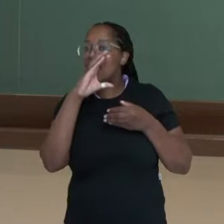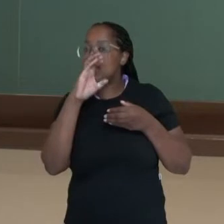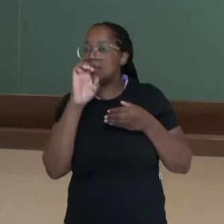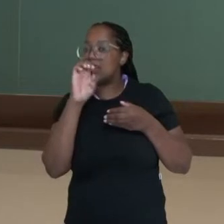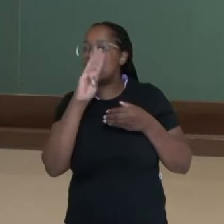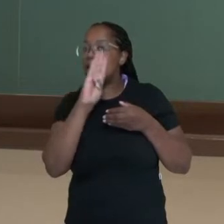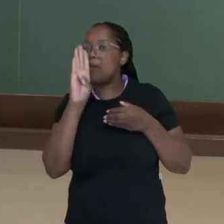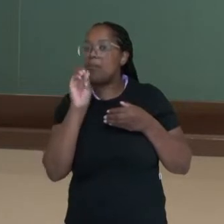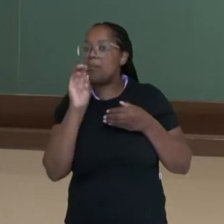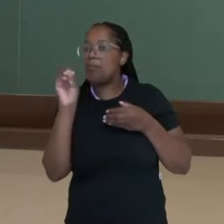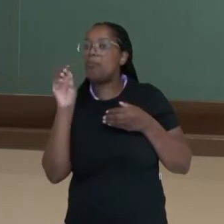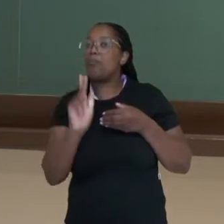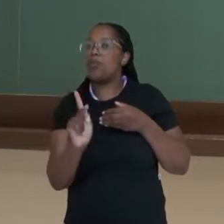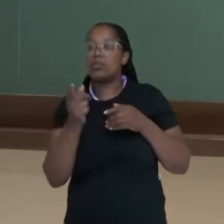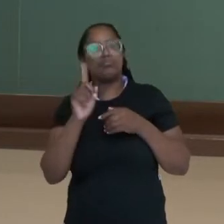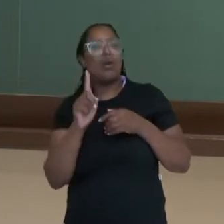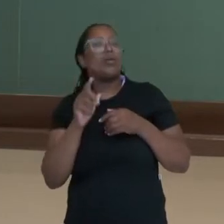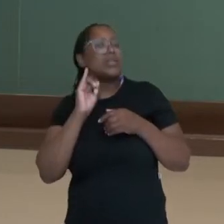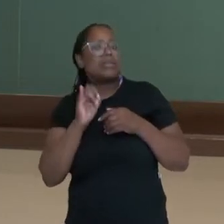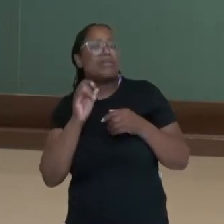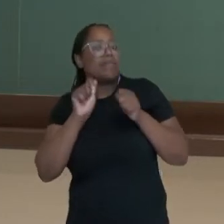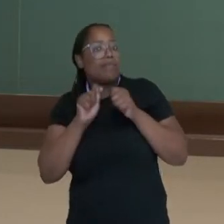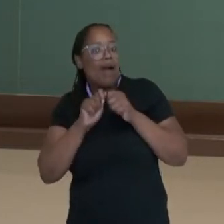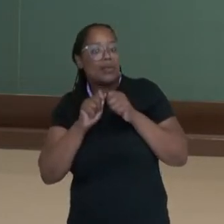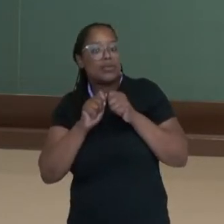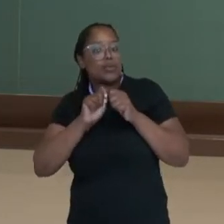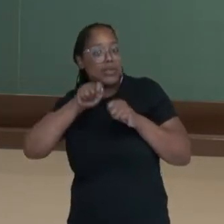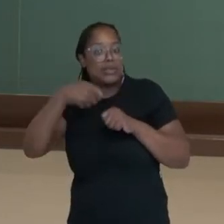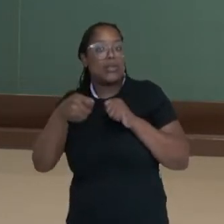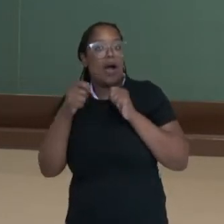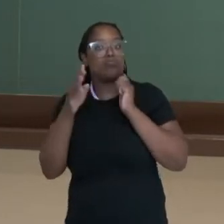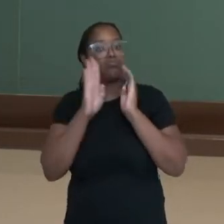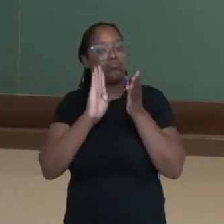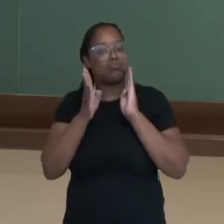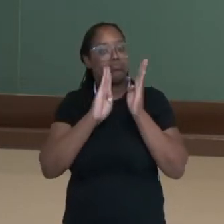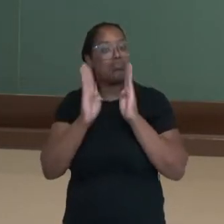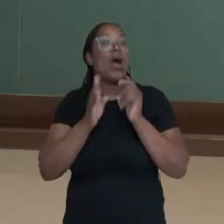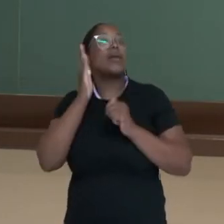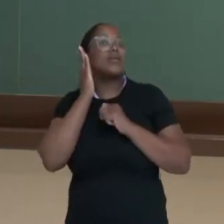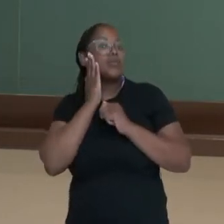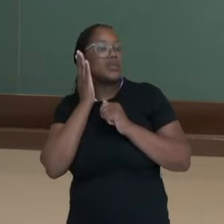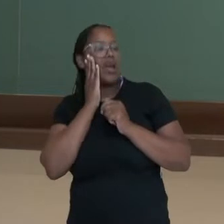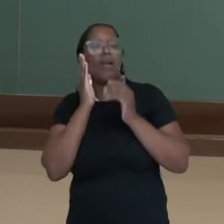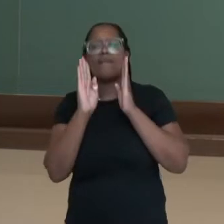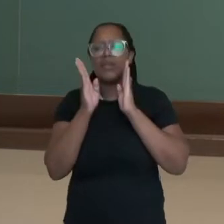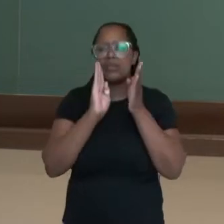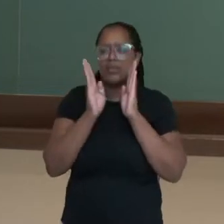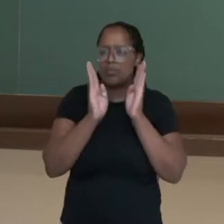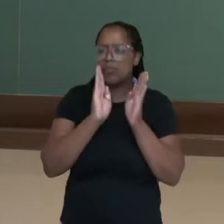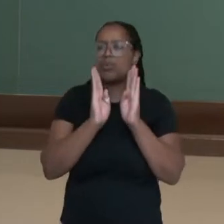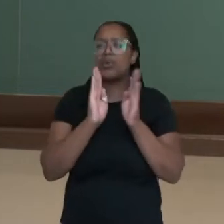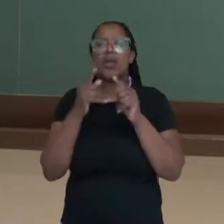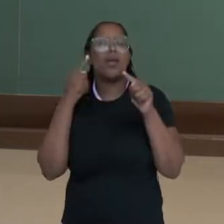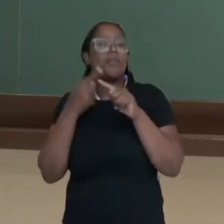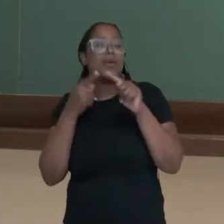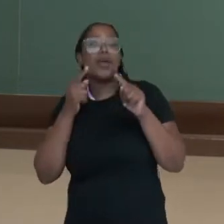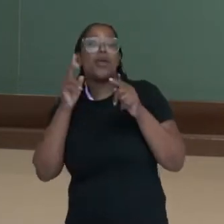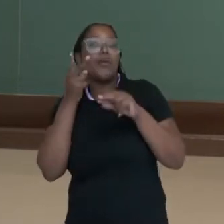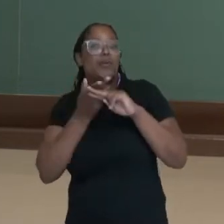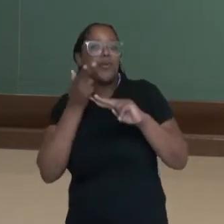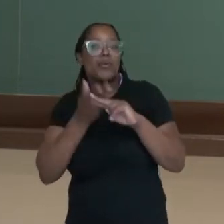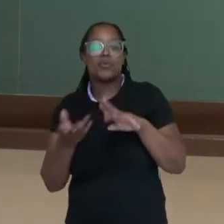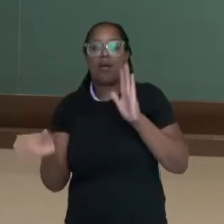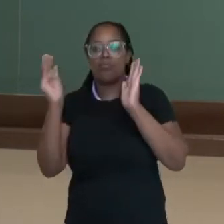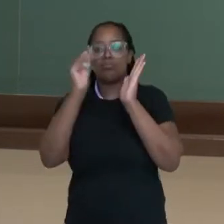sei tudo o que é. Ah, professora, isso é um aplicativo, eu utilizo ele para colocar foto,